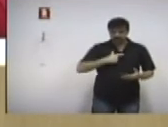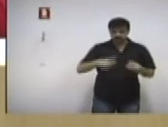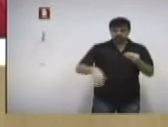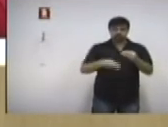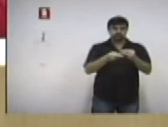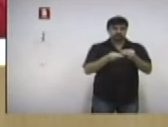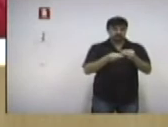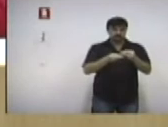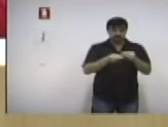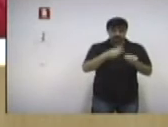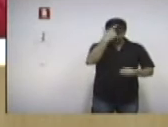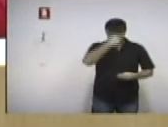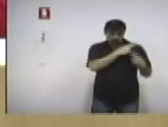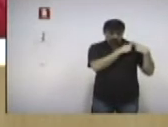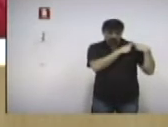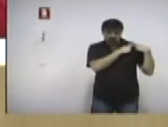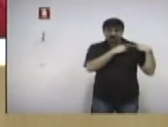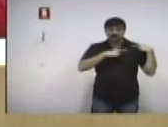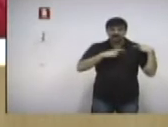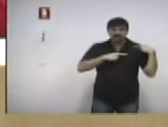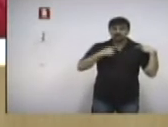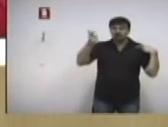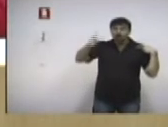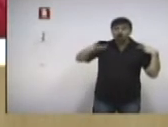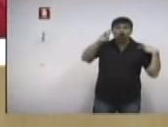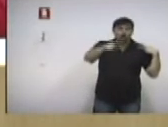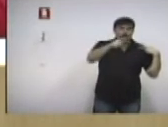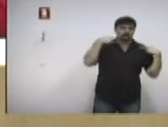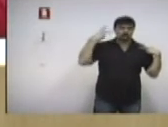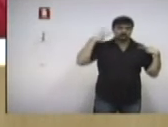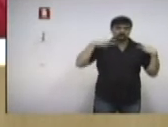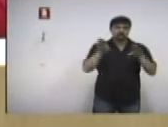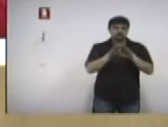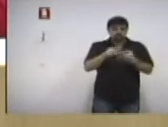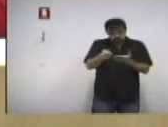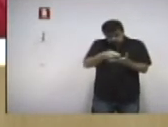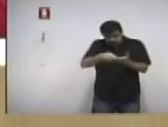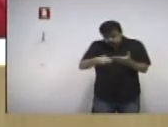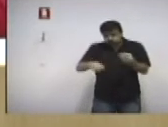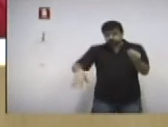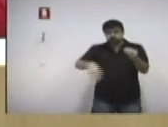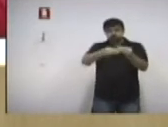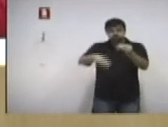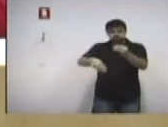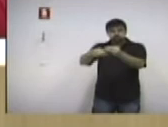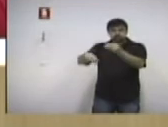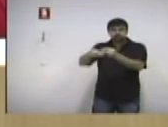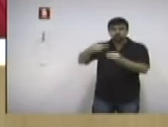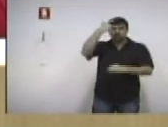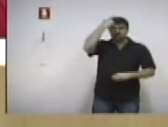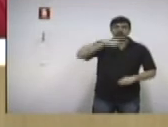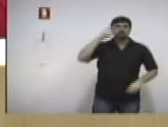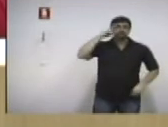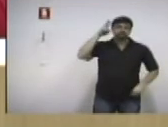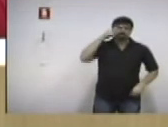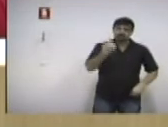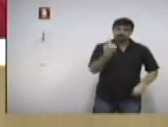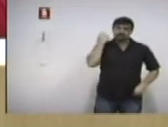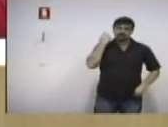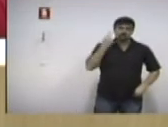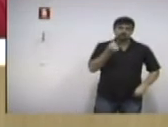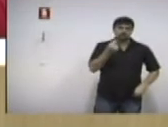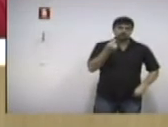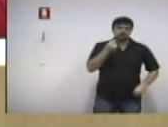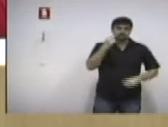só minhas as emendas foram reservadas em meu nome porque eu me lembro do orçamento anterior onde eu queria por